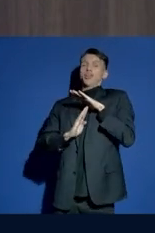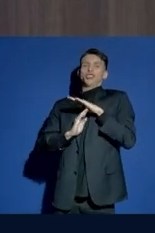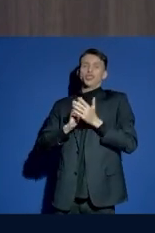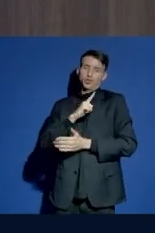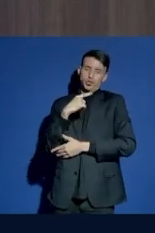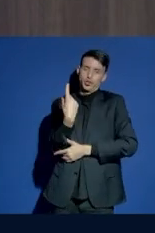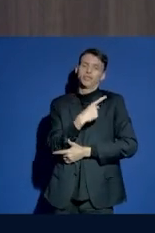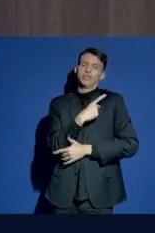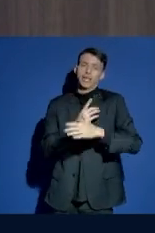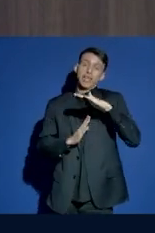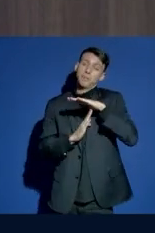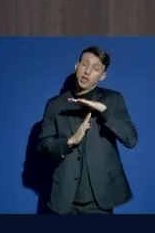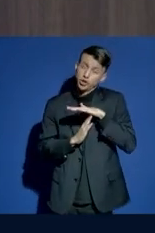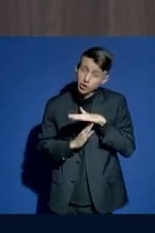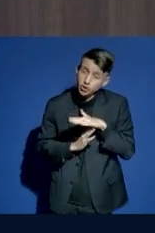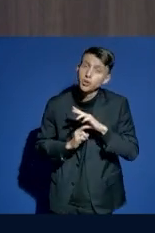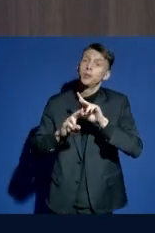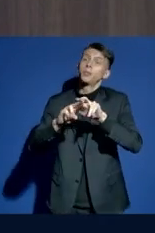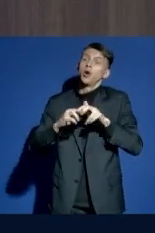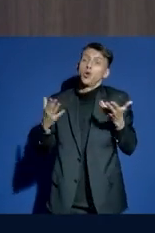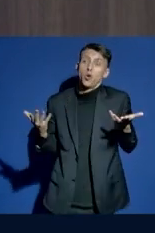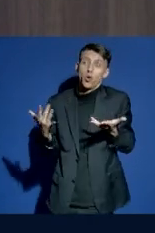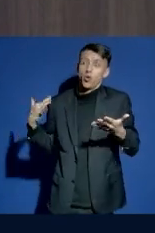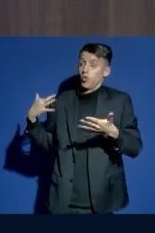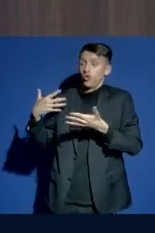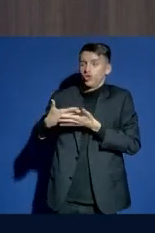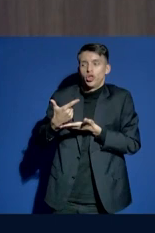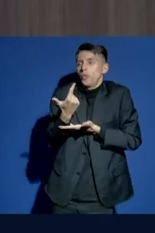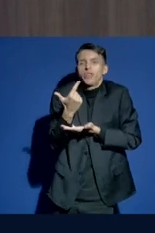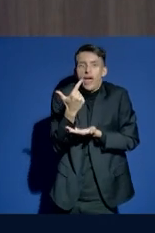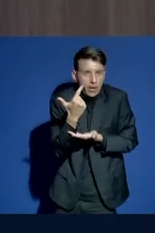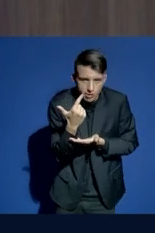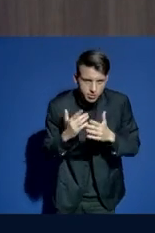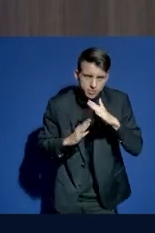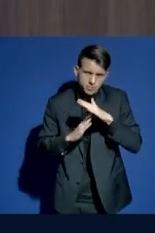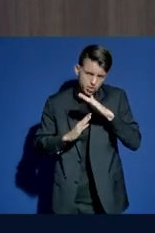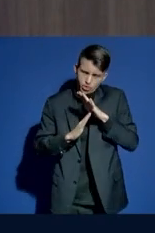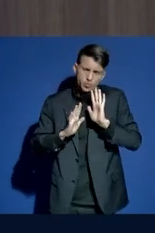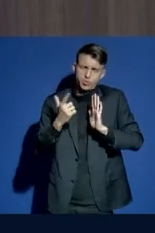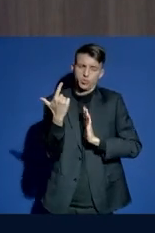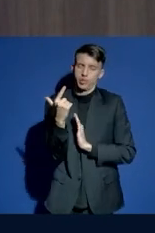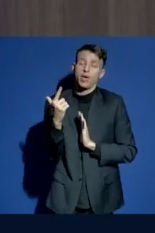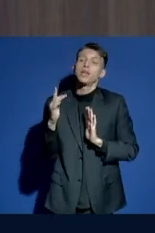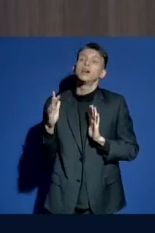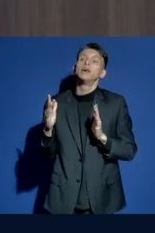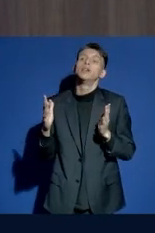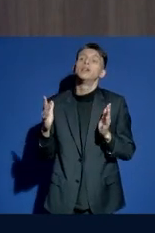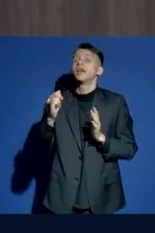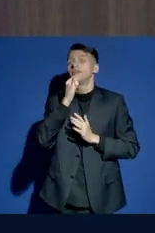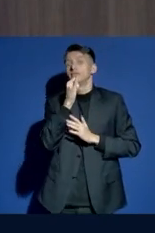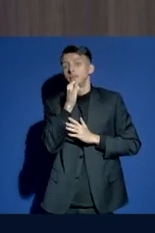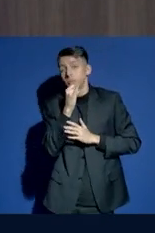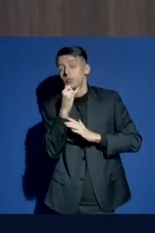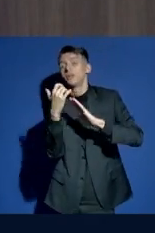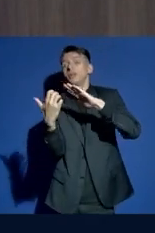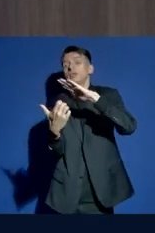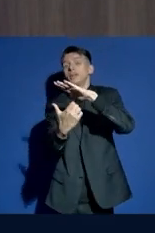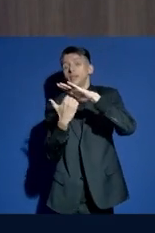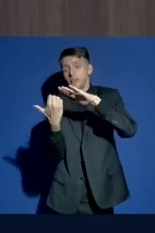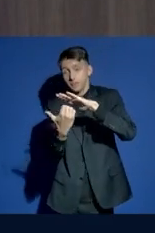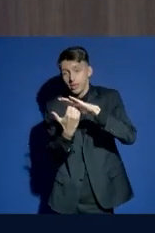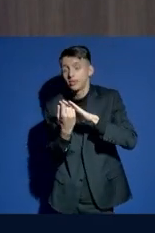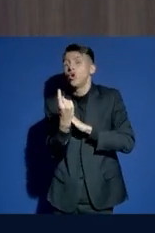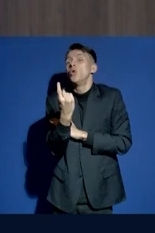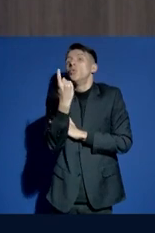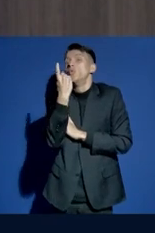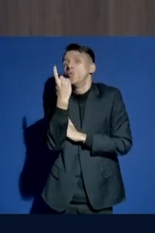o limite porque hoje na verdade nós não temos nenhum da participação da empresa de um único membro